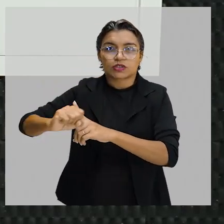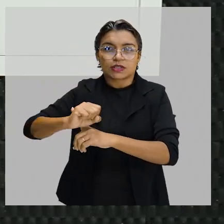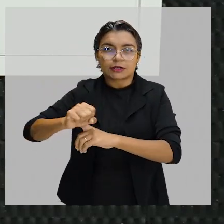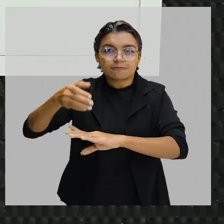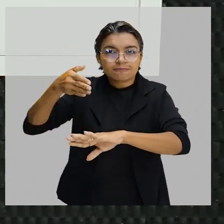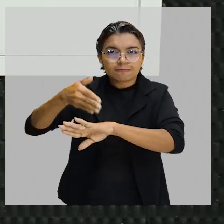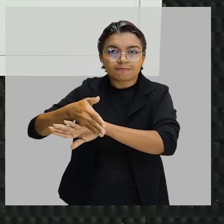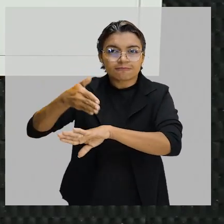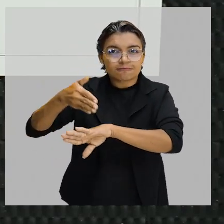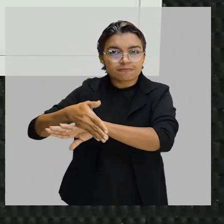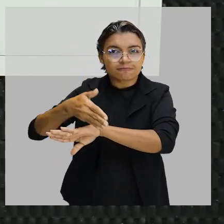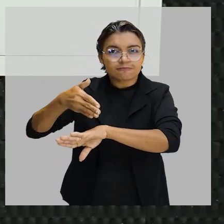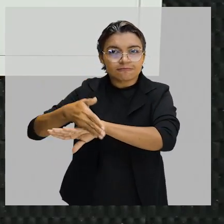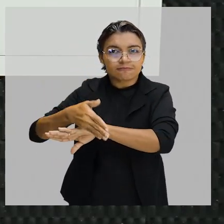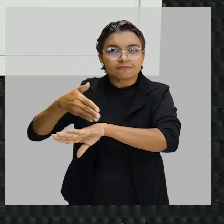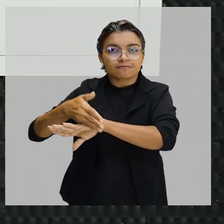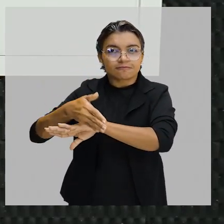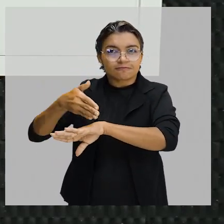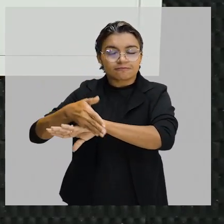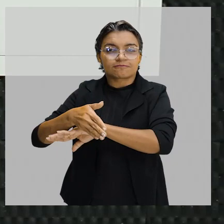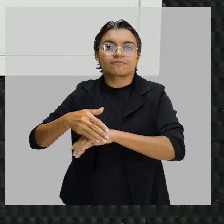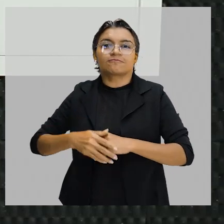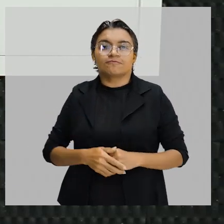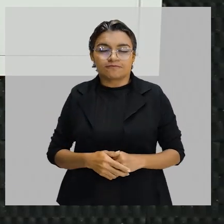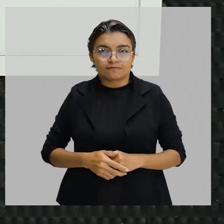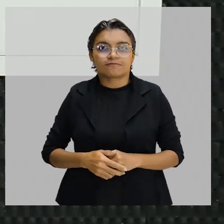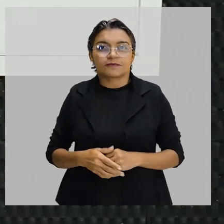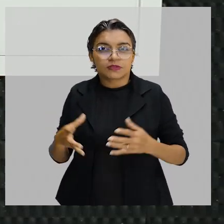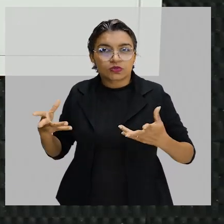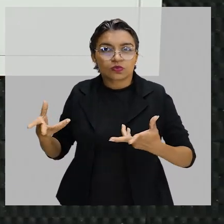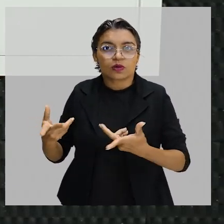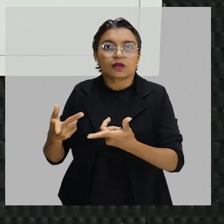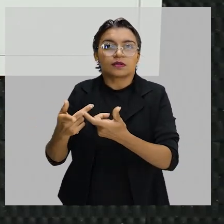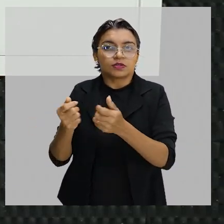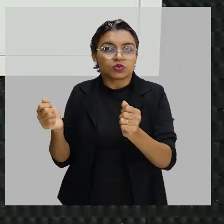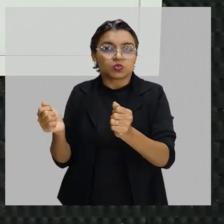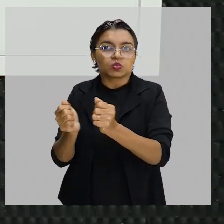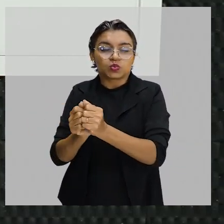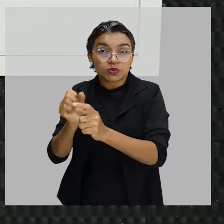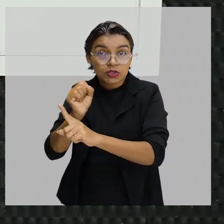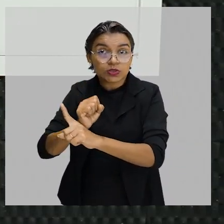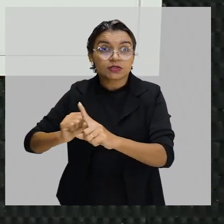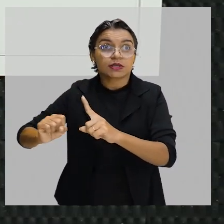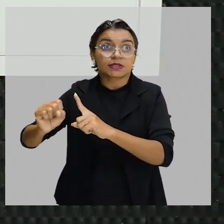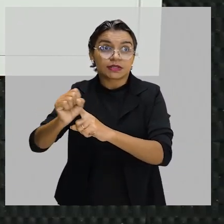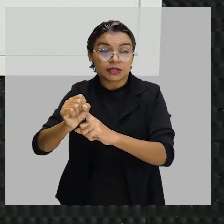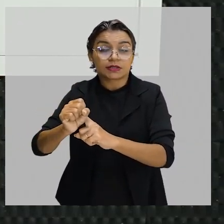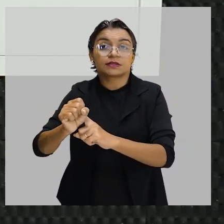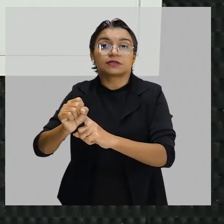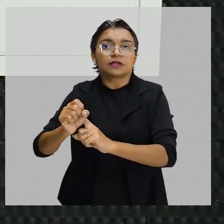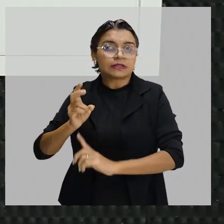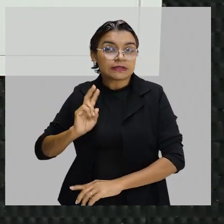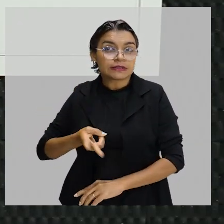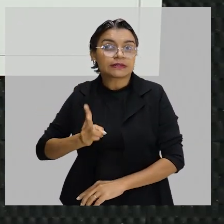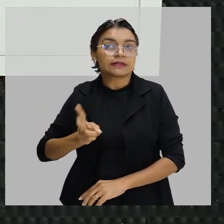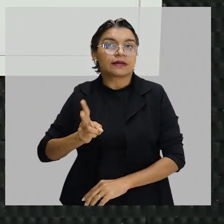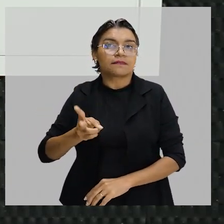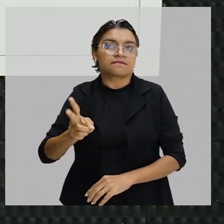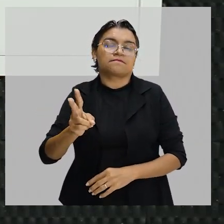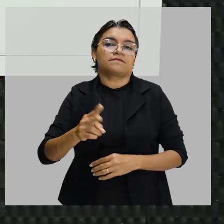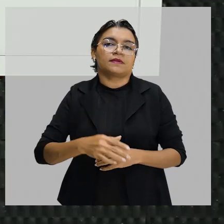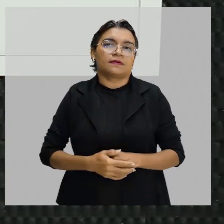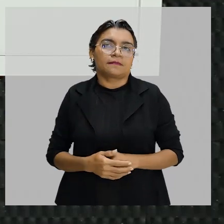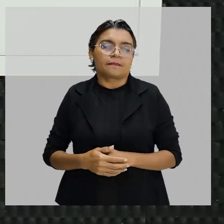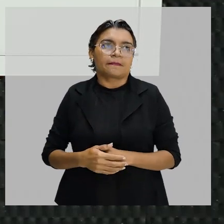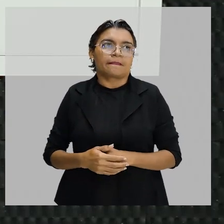coletiva, participar de forma qualitativa da vida coletiva, de forma constante,